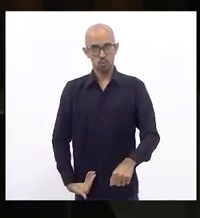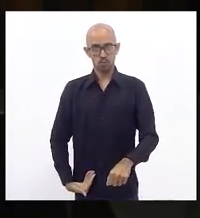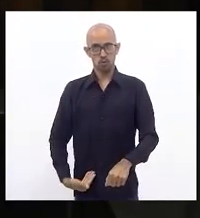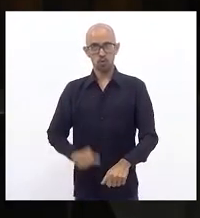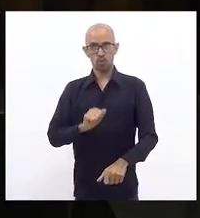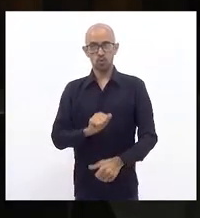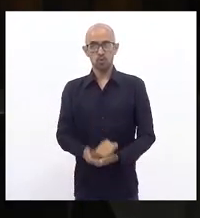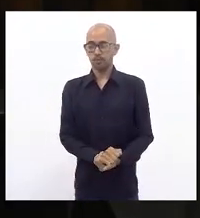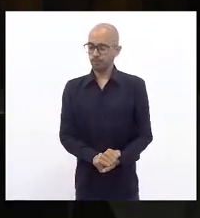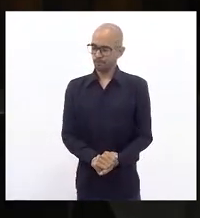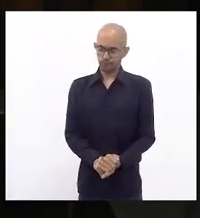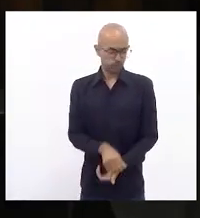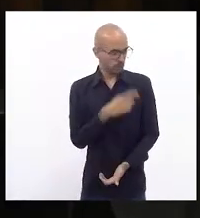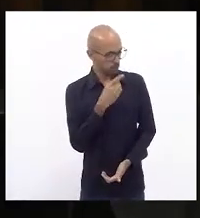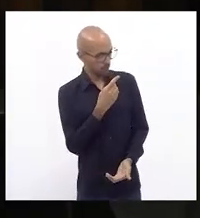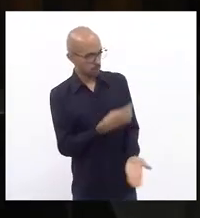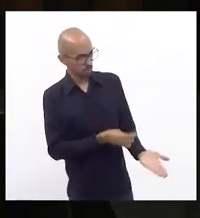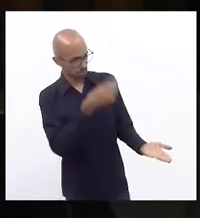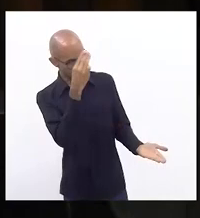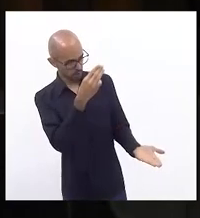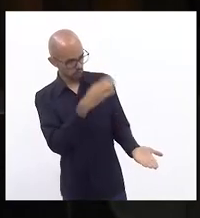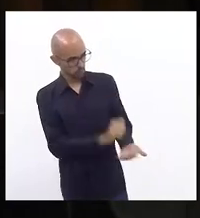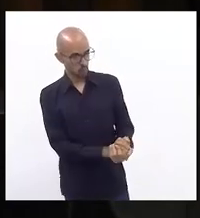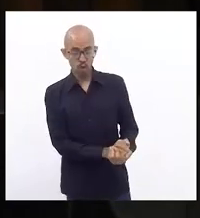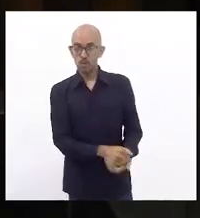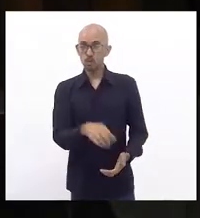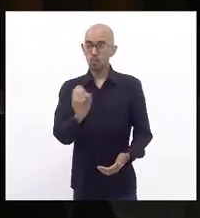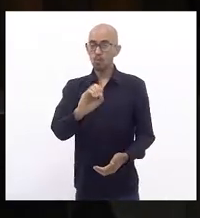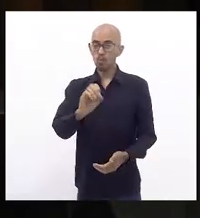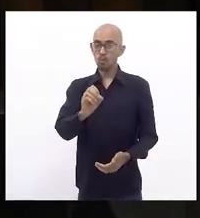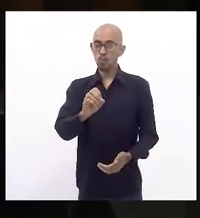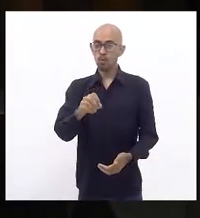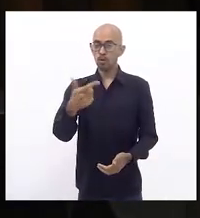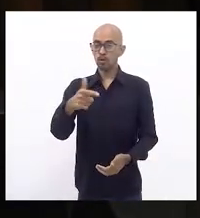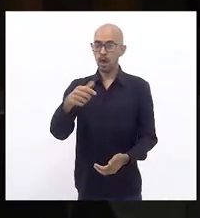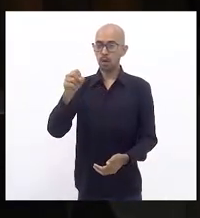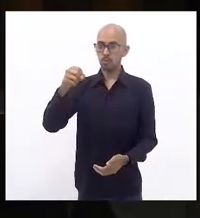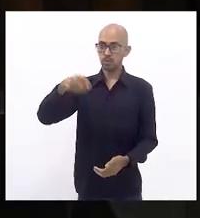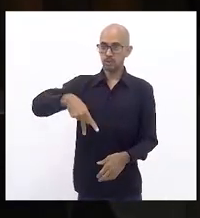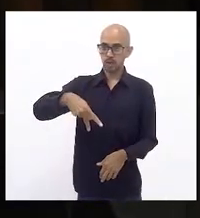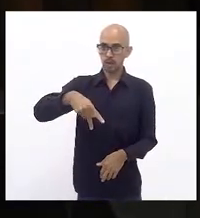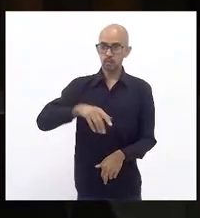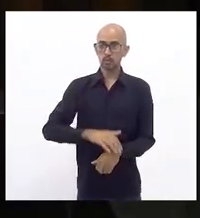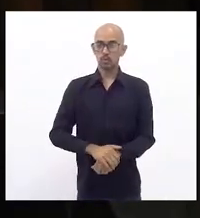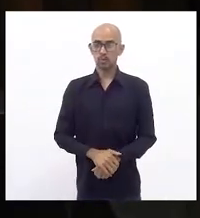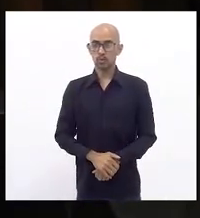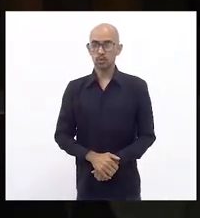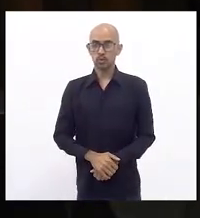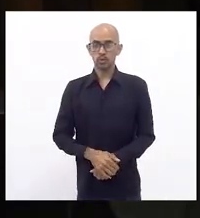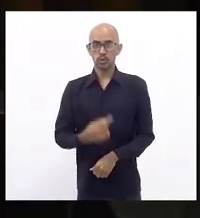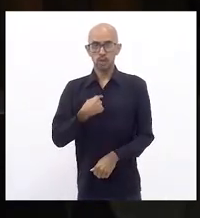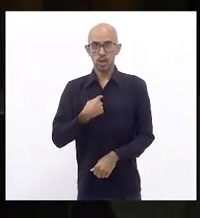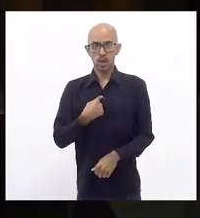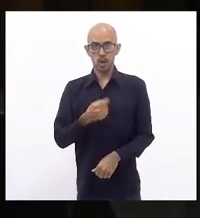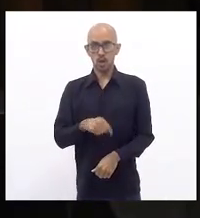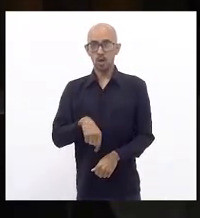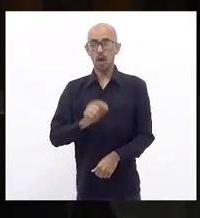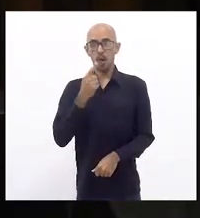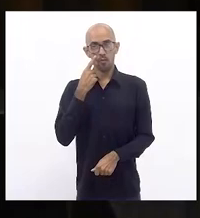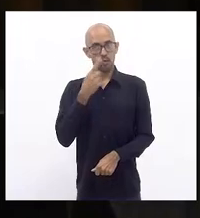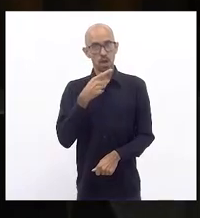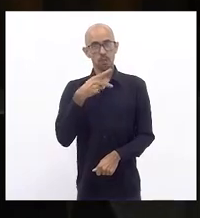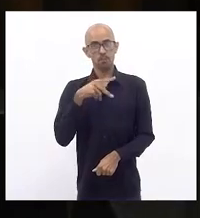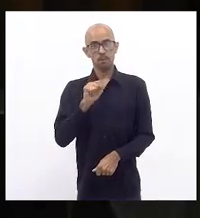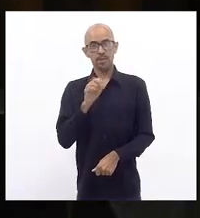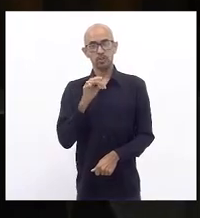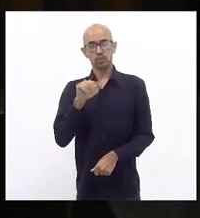nenhum servidor, deputado Márcio, da SEDAI, que ainda não está aposentado, que eu não tenha visto na minha região de Partido Alferes, Miguel